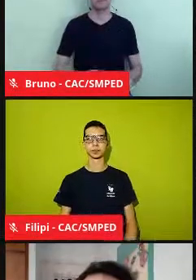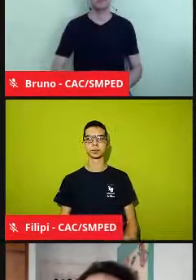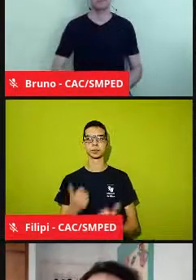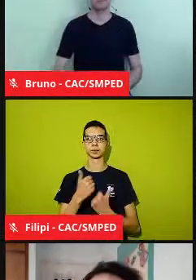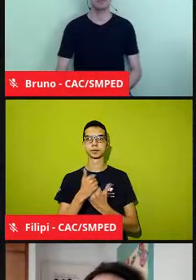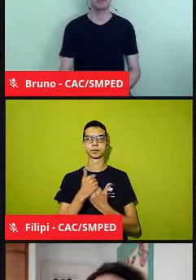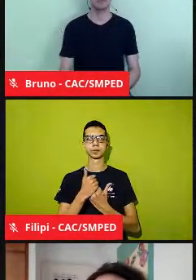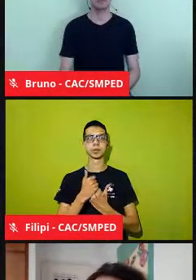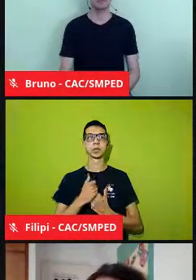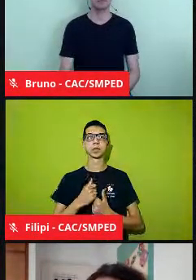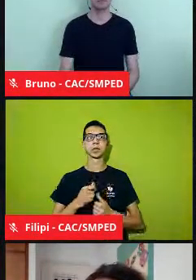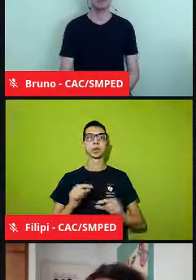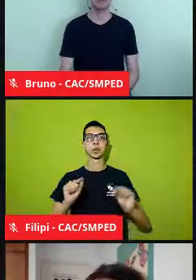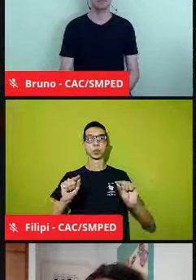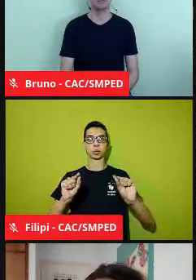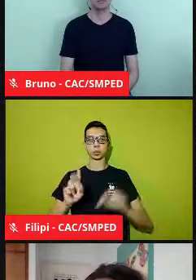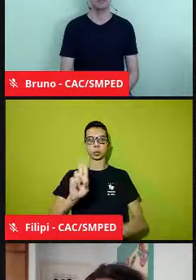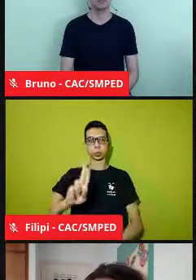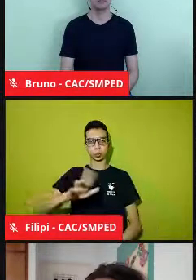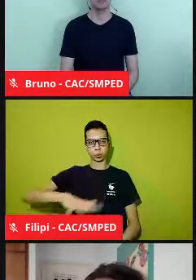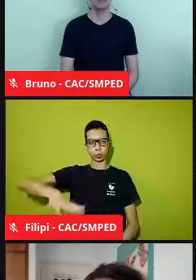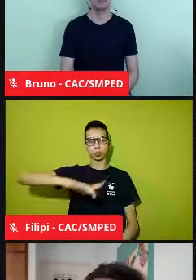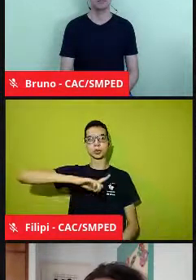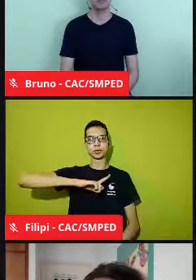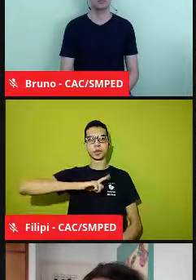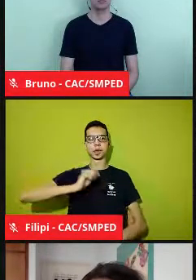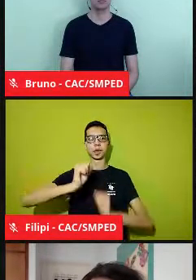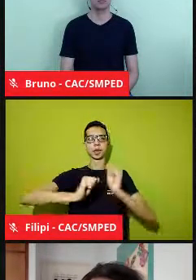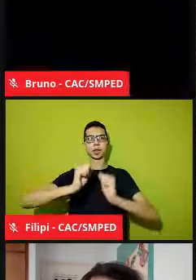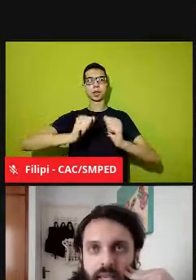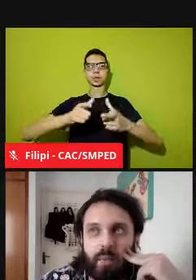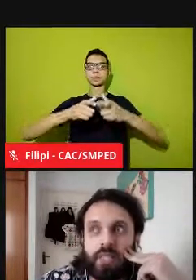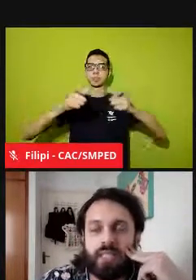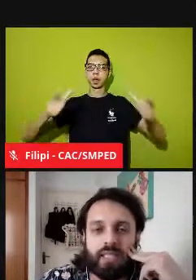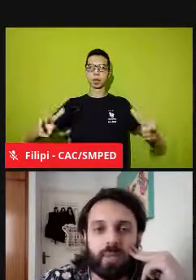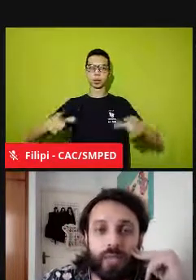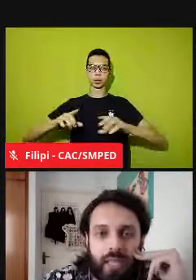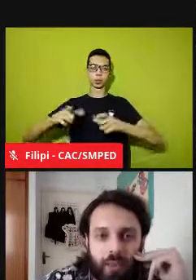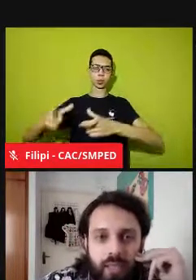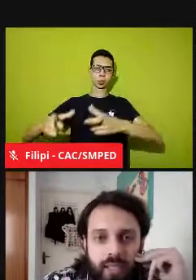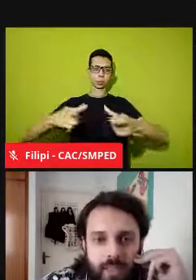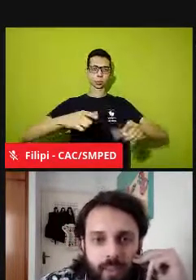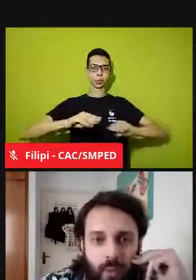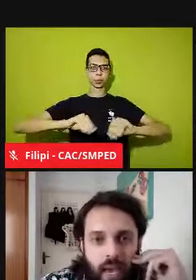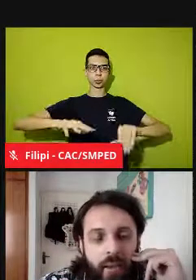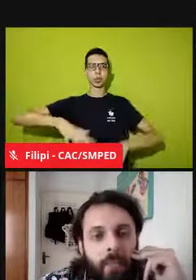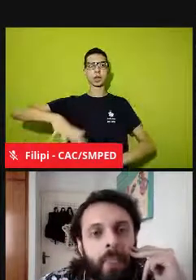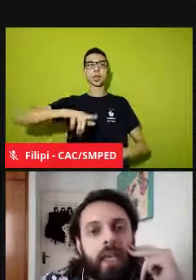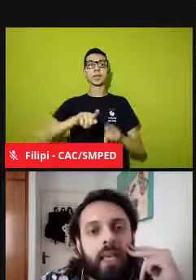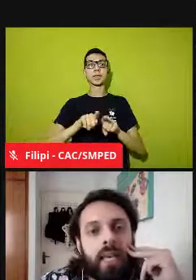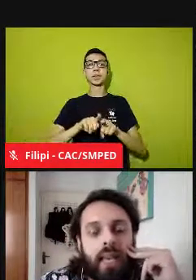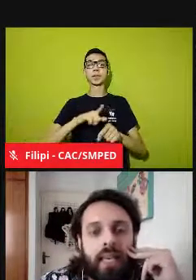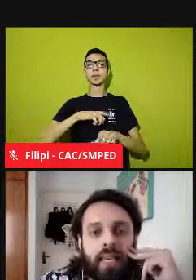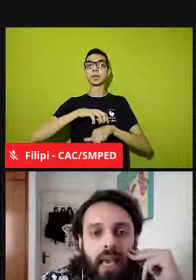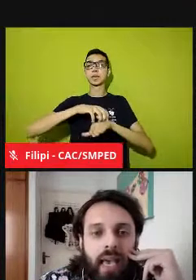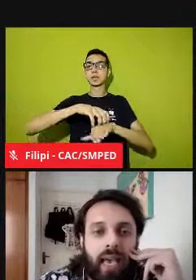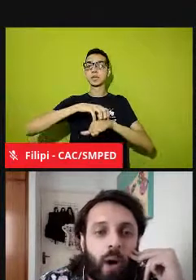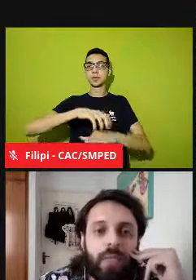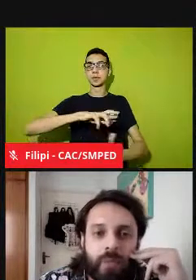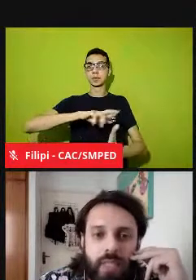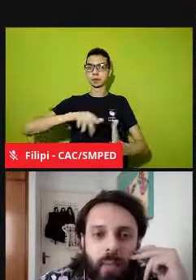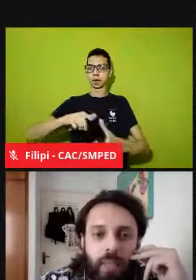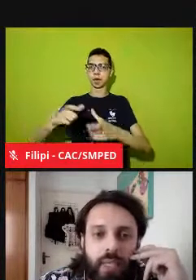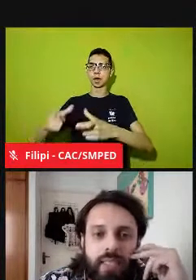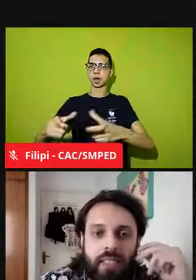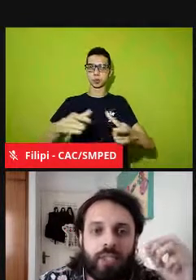uso bastante industrial dos seus terrenos, né, e muitas transportadoras nesse lugar. E aí,